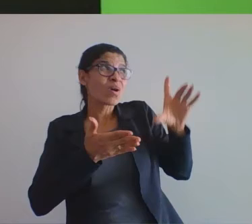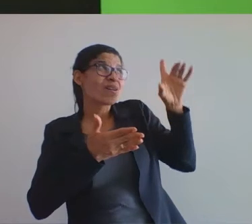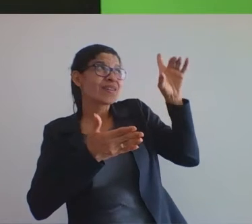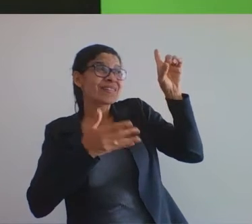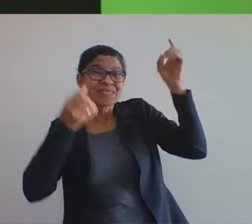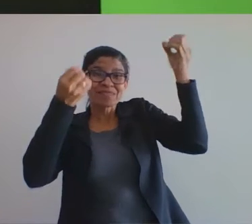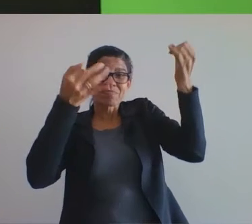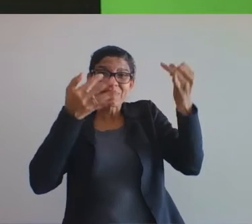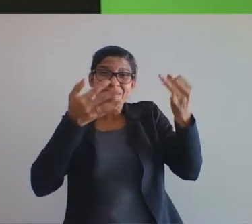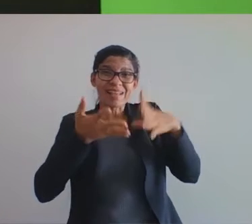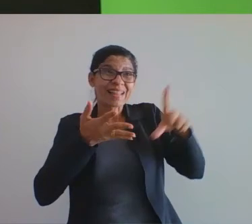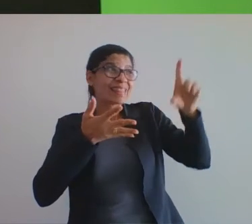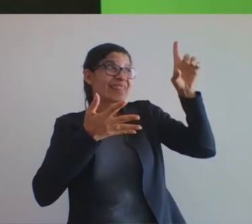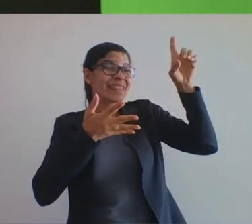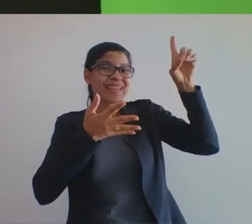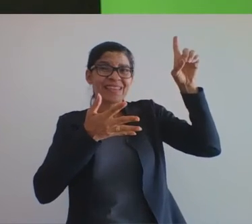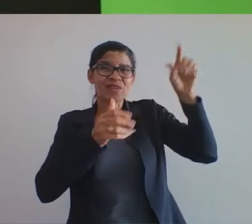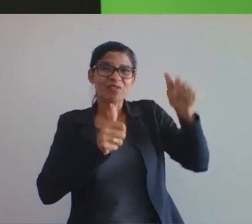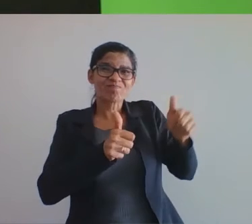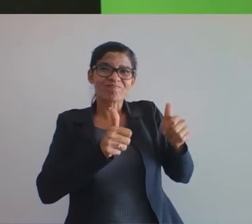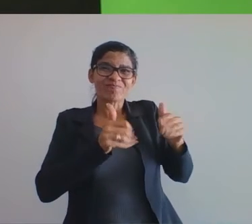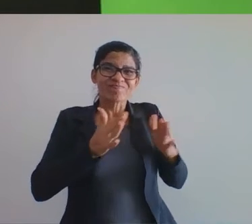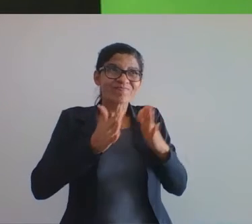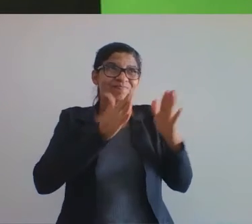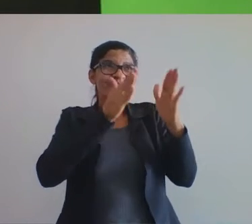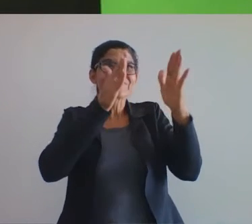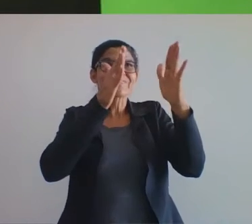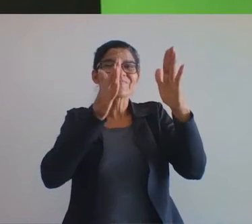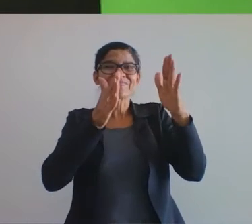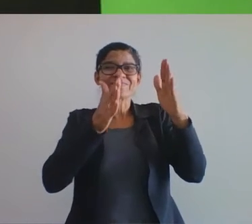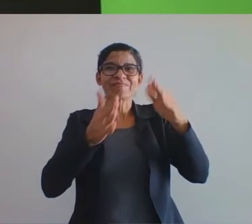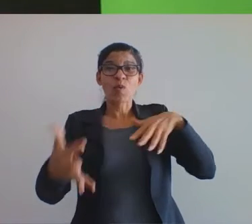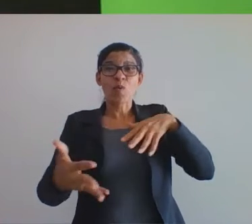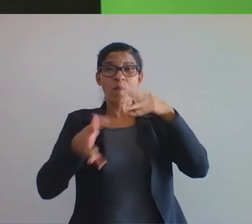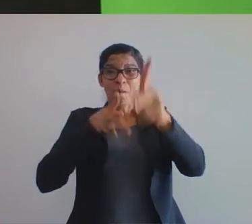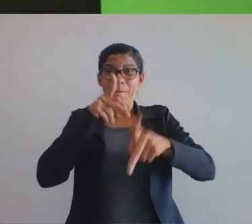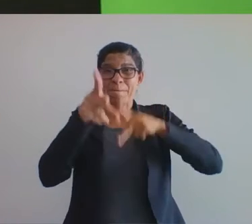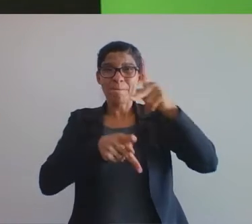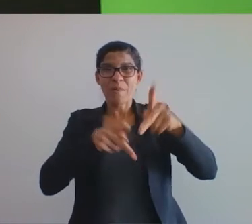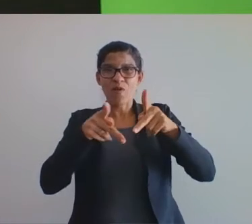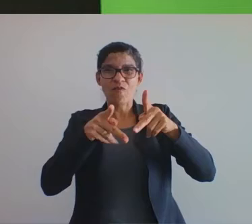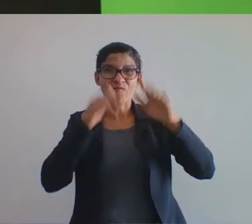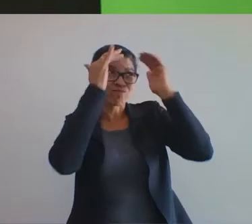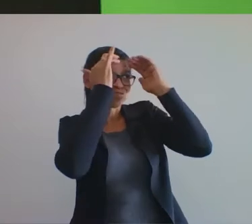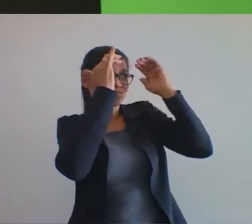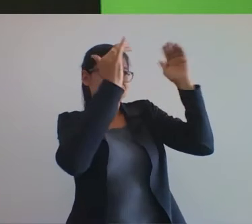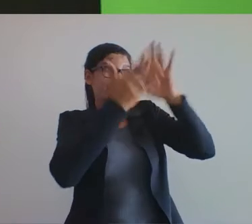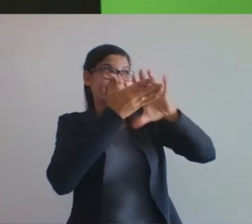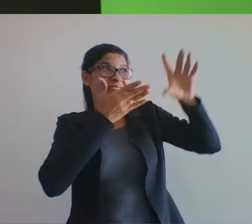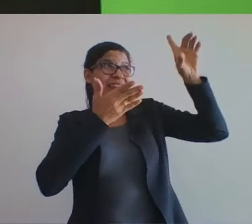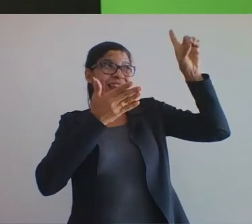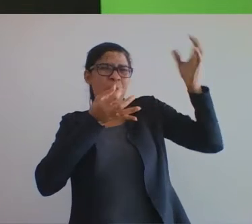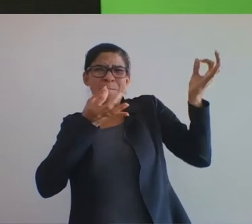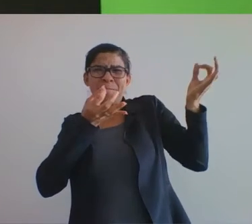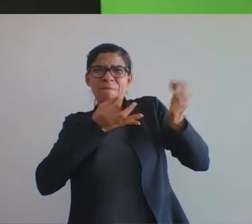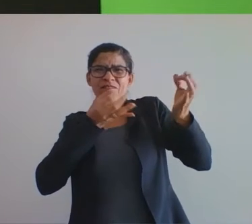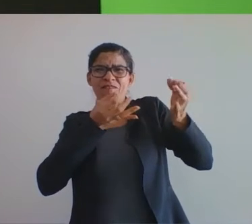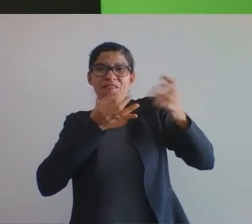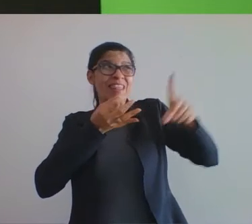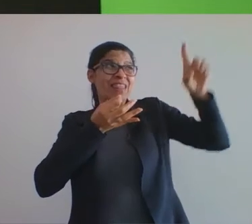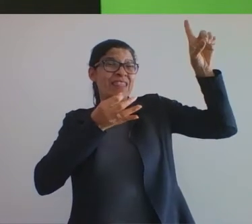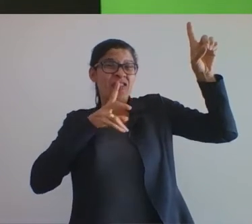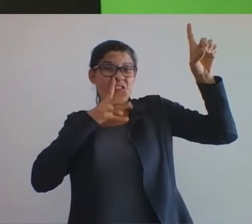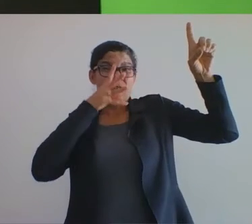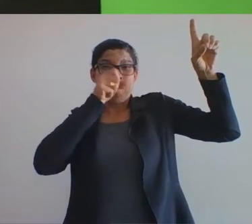humanidade. Assim, ele tentou resolver o problema de como um Deus perfeito e todo-poderoso poderia ter